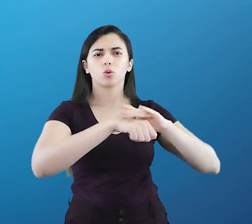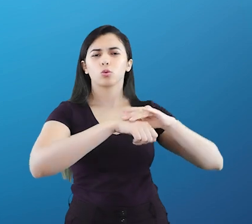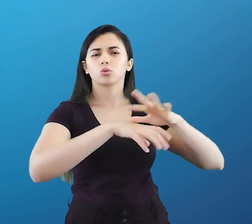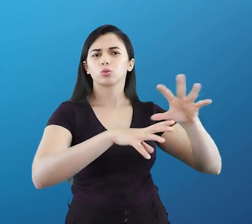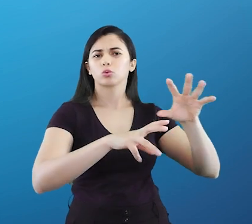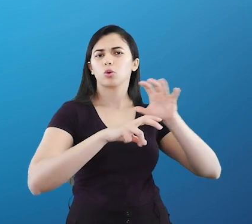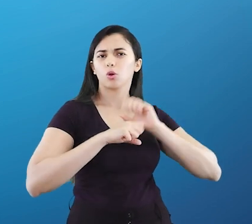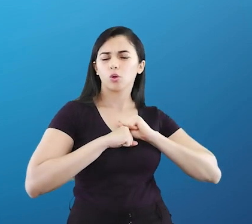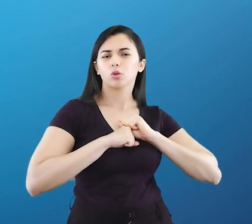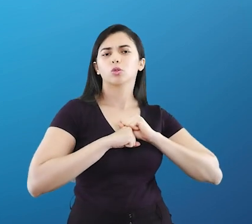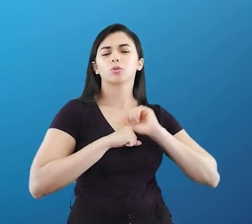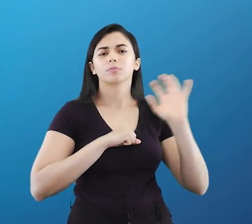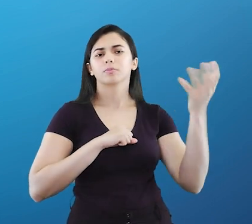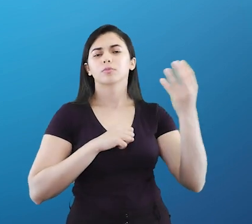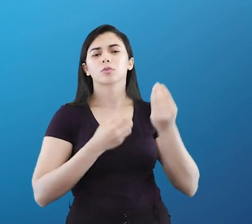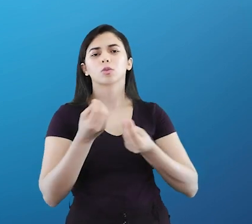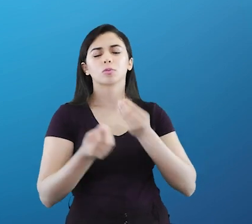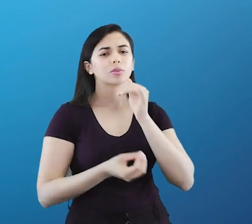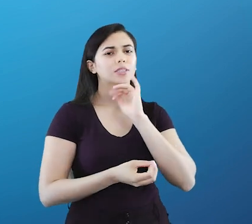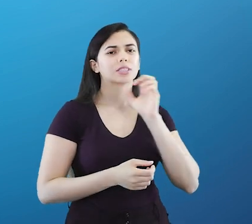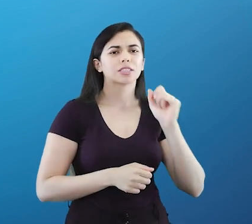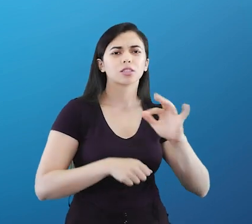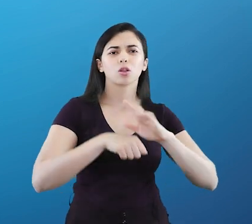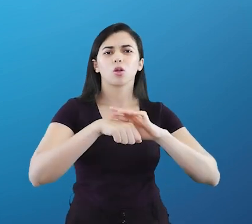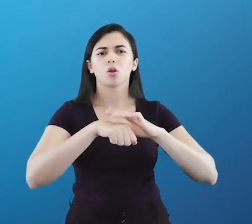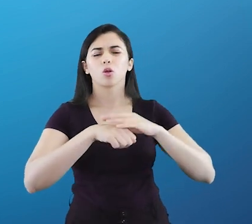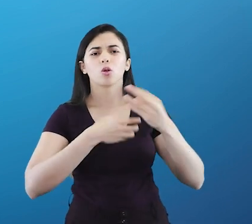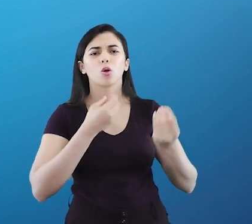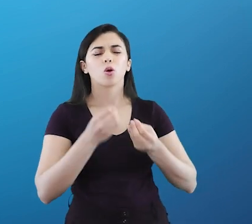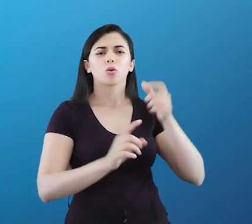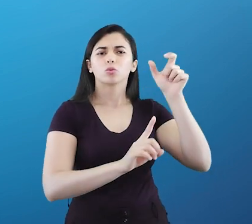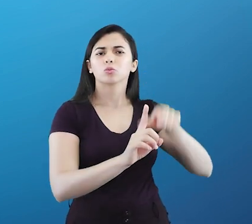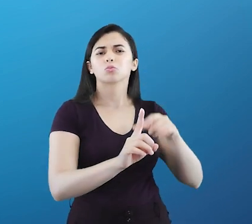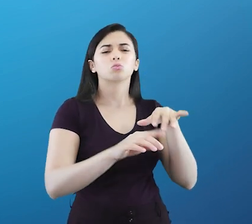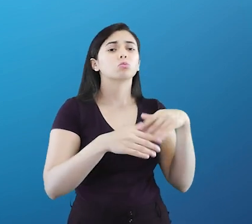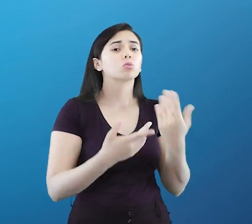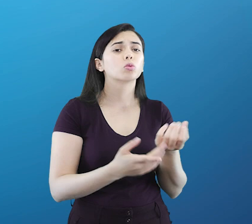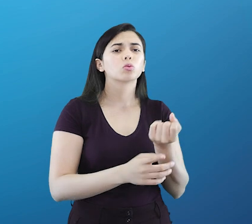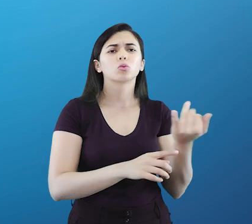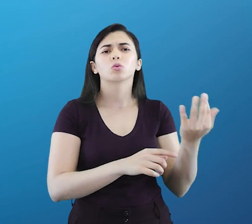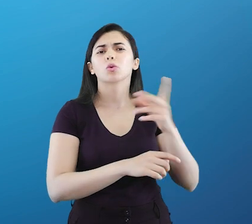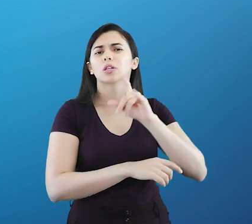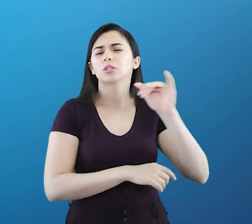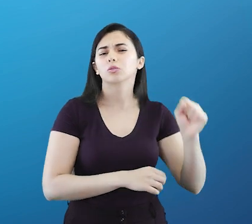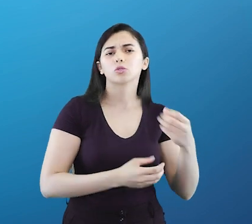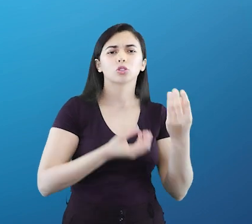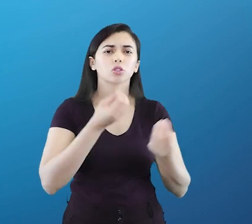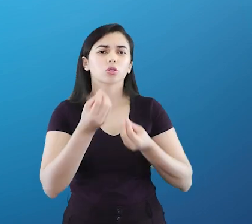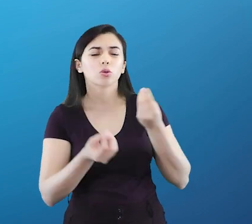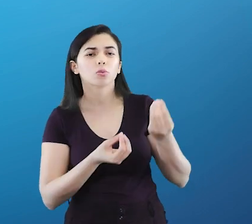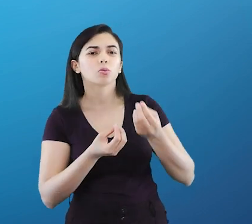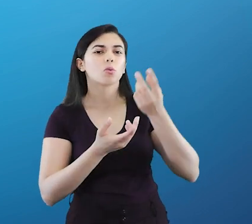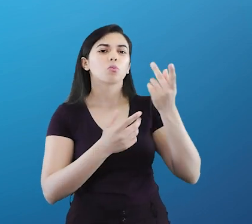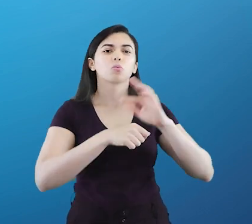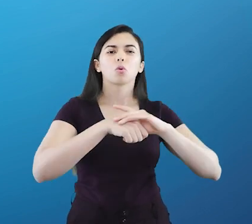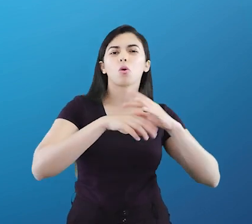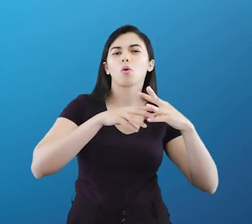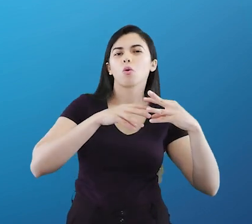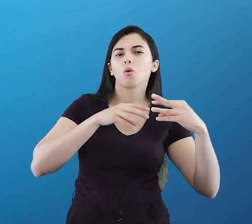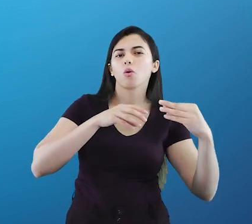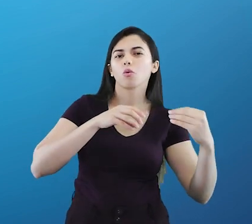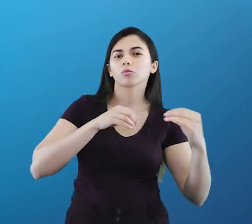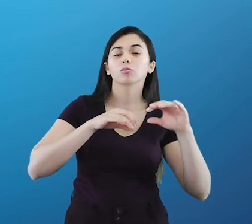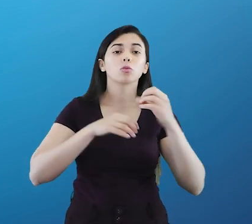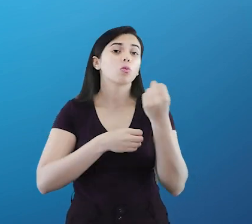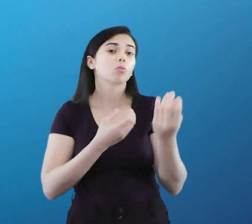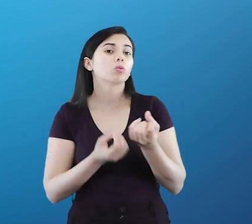que novos eventos ocorrem. Essa doença fica por quanto tempo nas pessoas? Qual é o processo de recuperação? Então, essa frequência